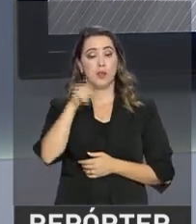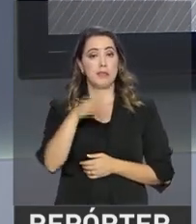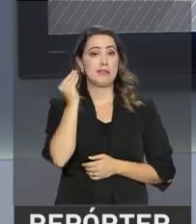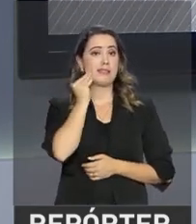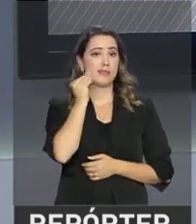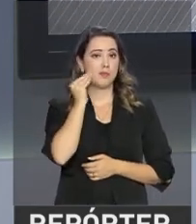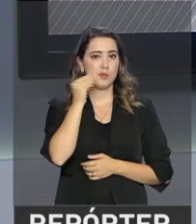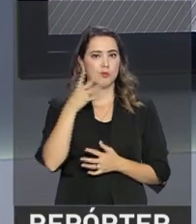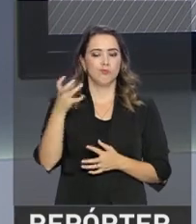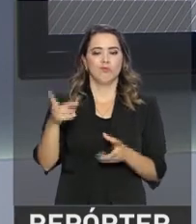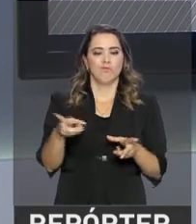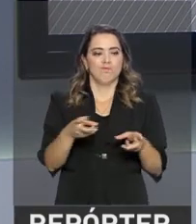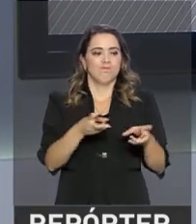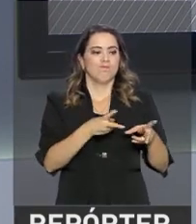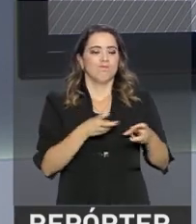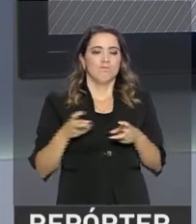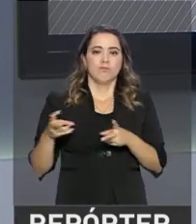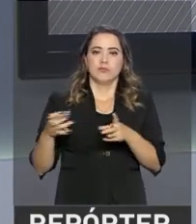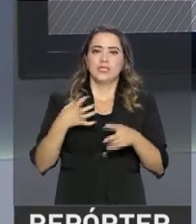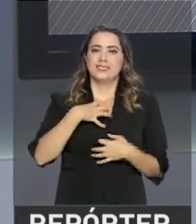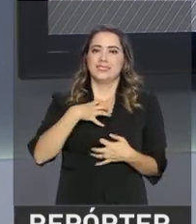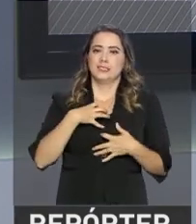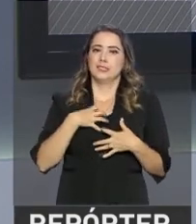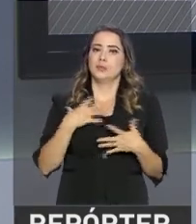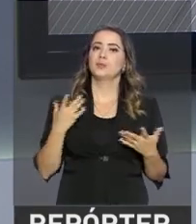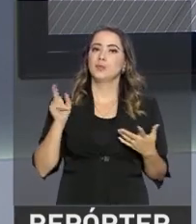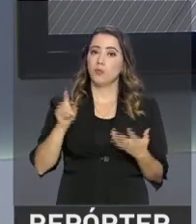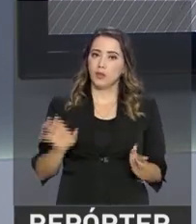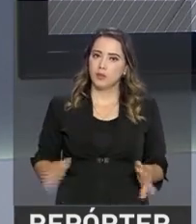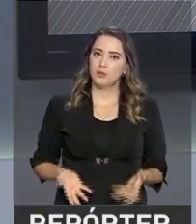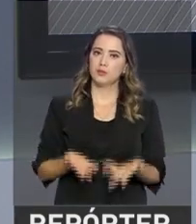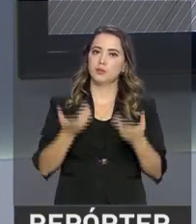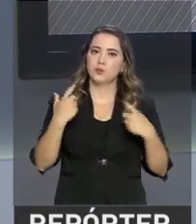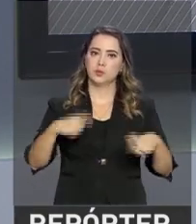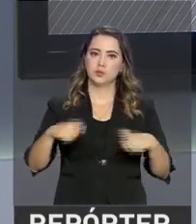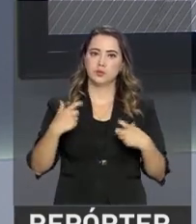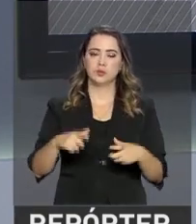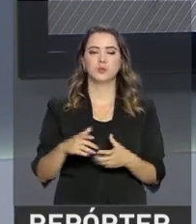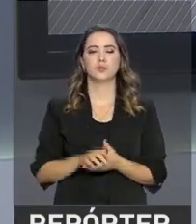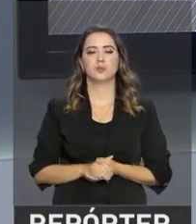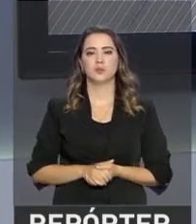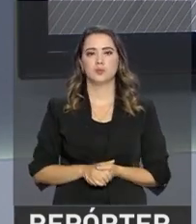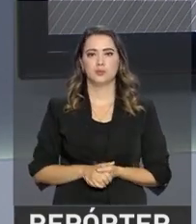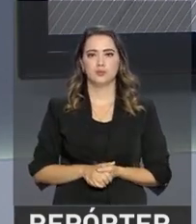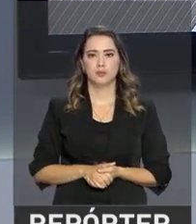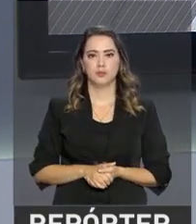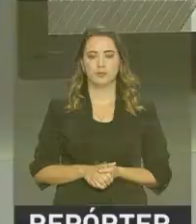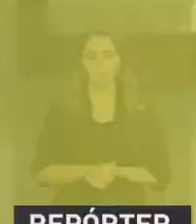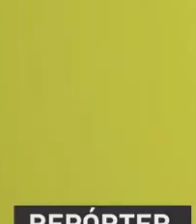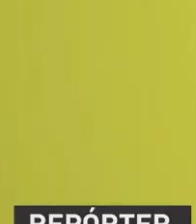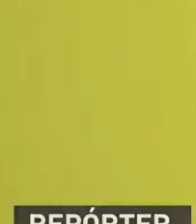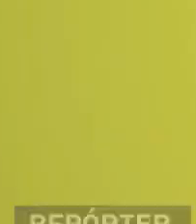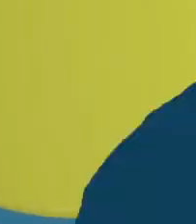experiência de sentidos sensações e emoções é proporcionada pelo espaço green day chan